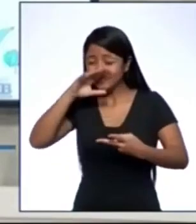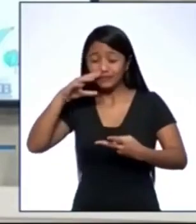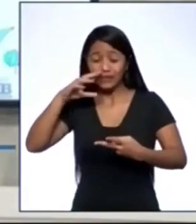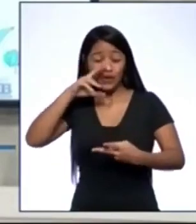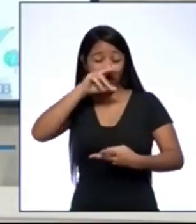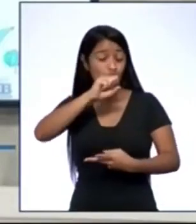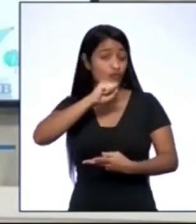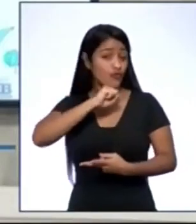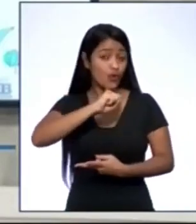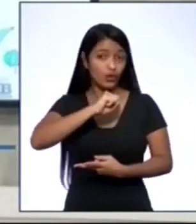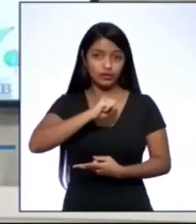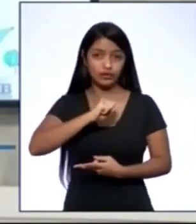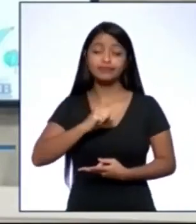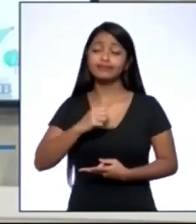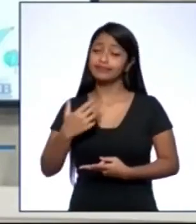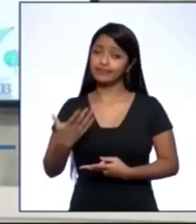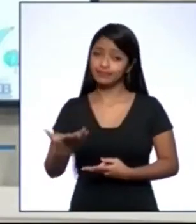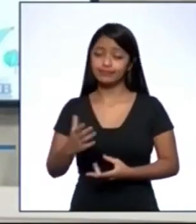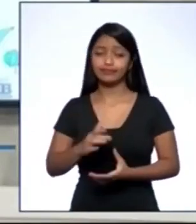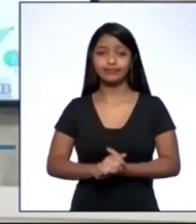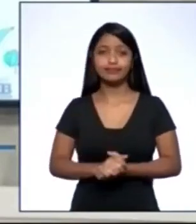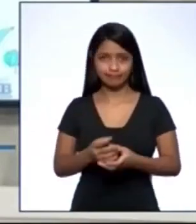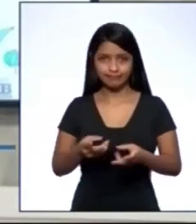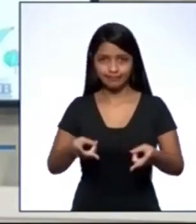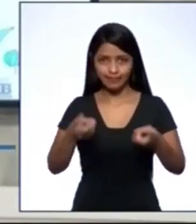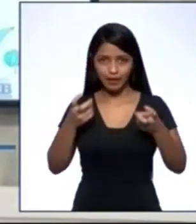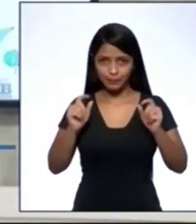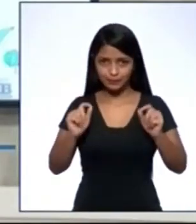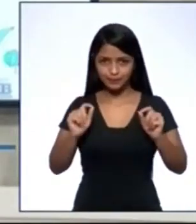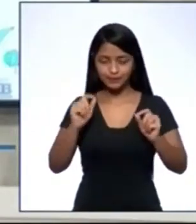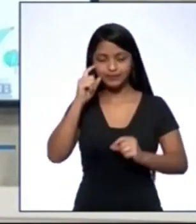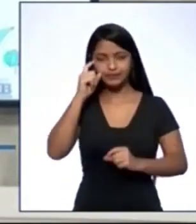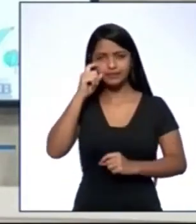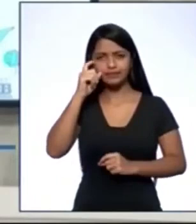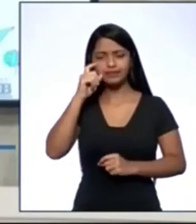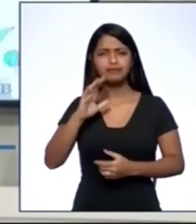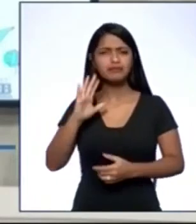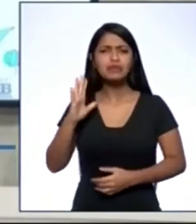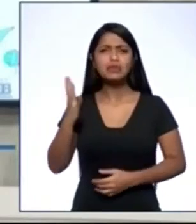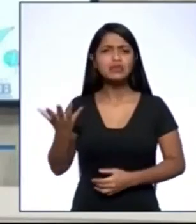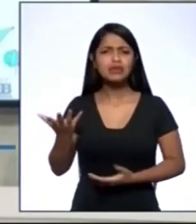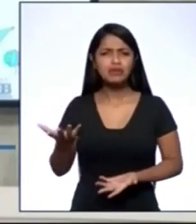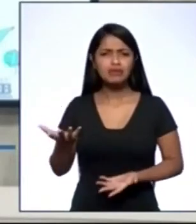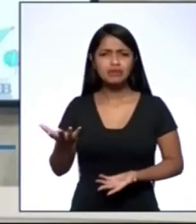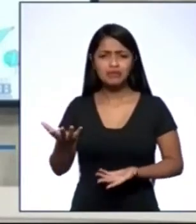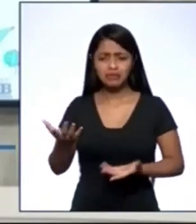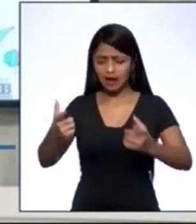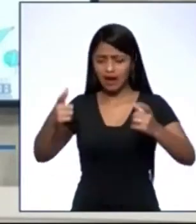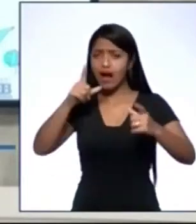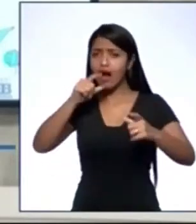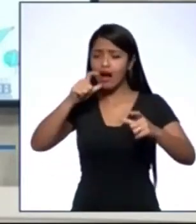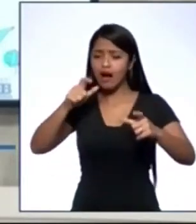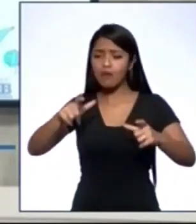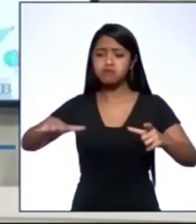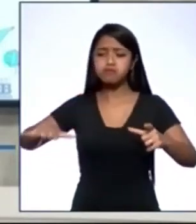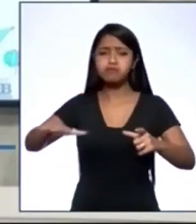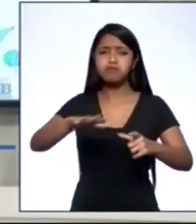de eutrofização. Repara, companheiro, o que aconteceu com esse lago no